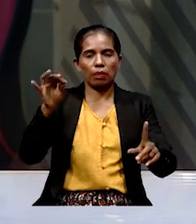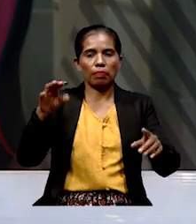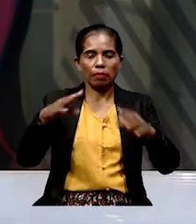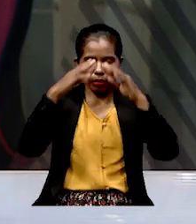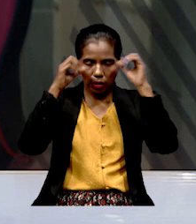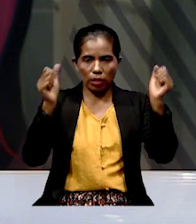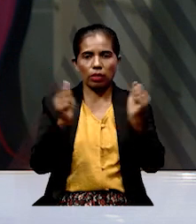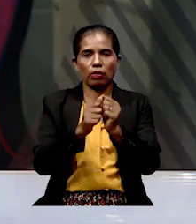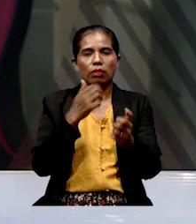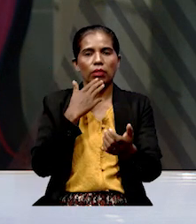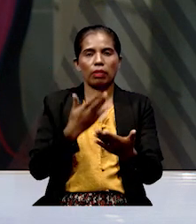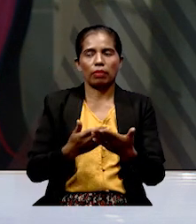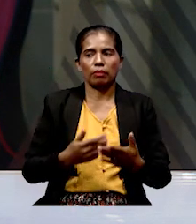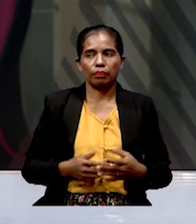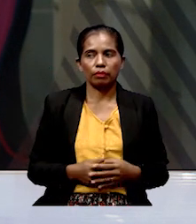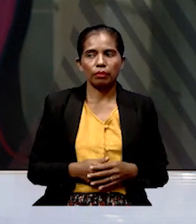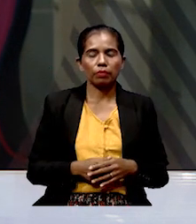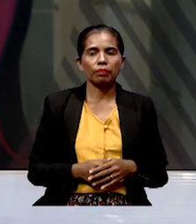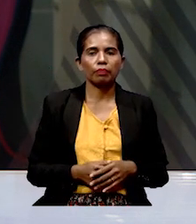sucesso.